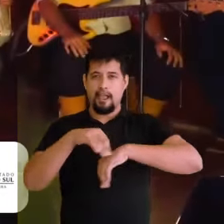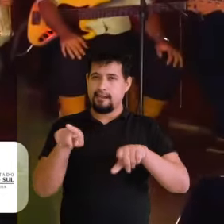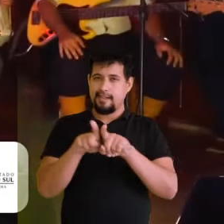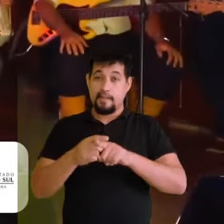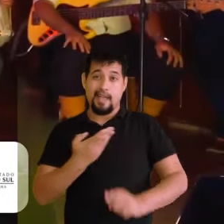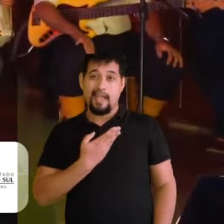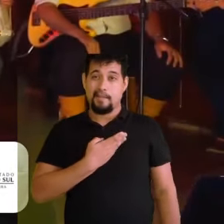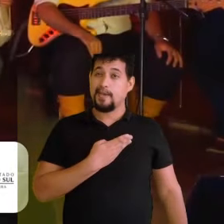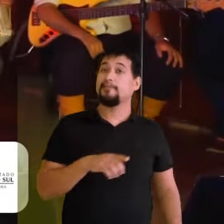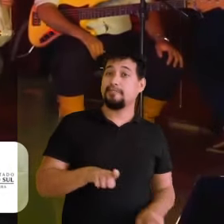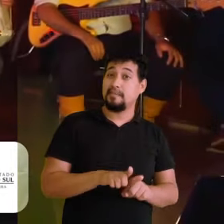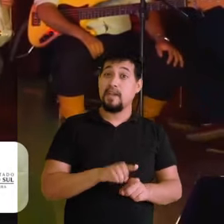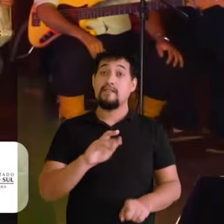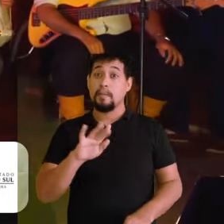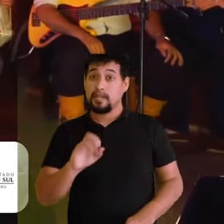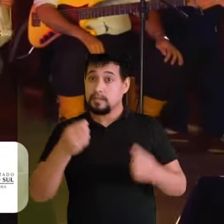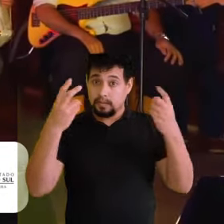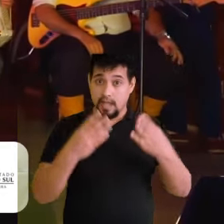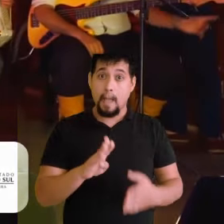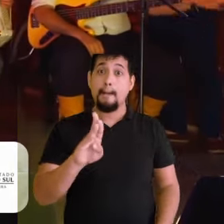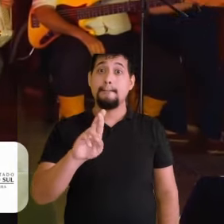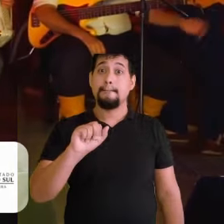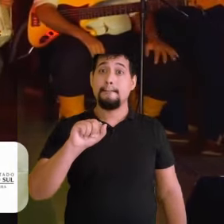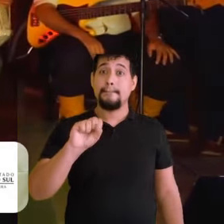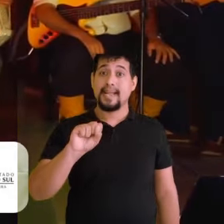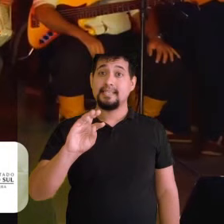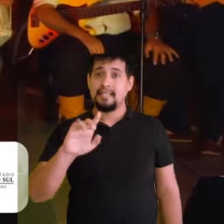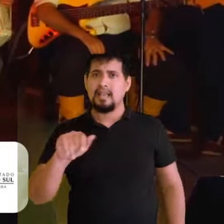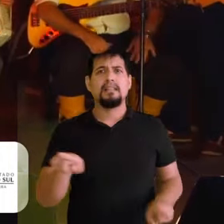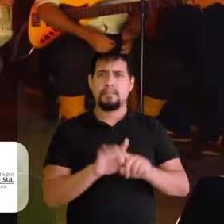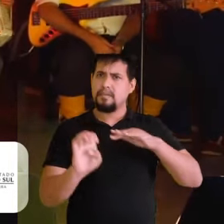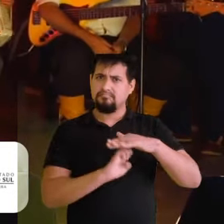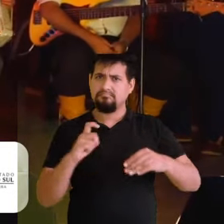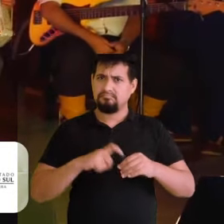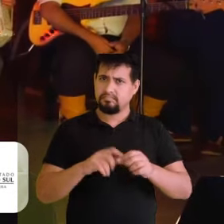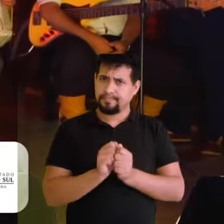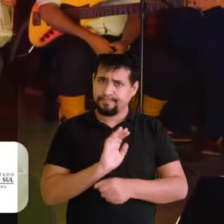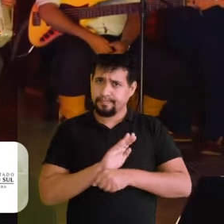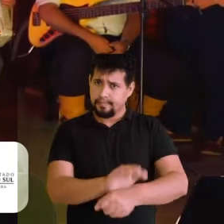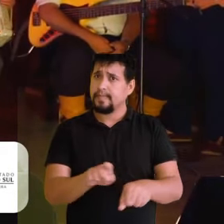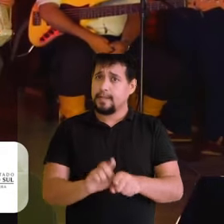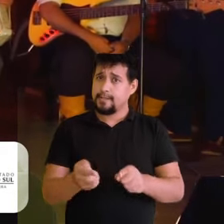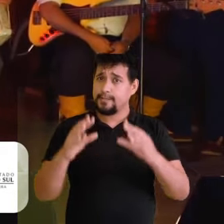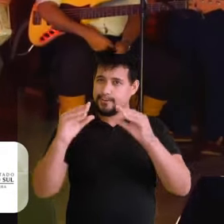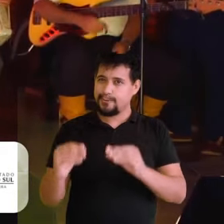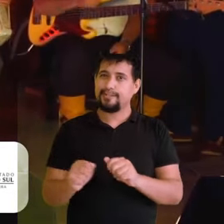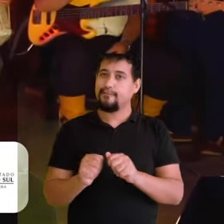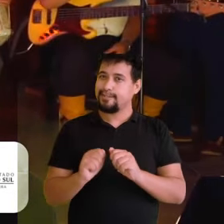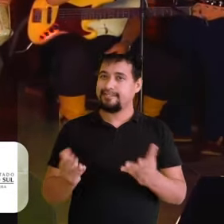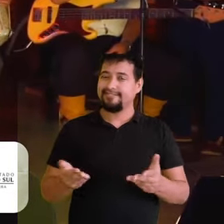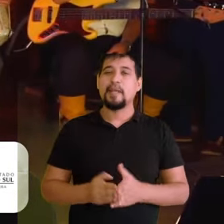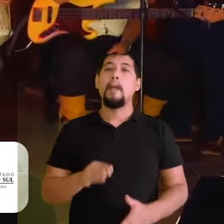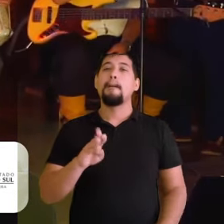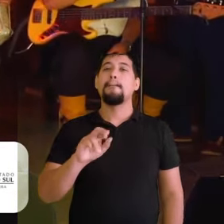e patrocinador, colaborador do Chiquito e Bordoneio e desta noite está sendo realizada. Brastelha! A qualidade